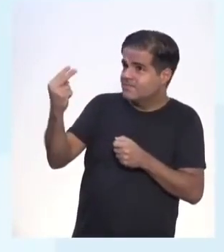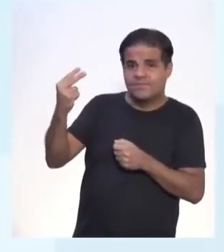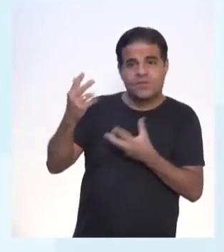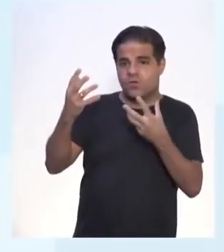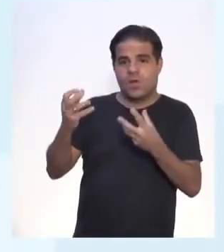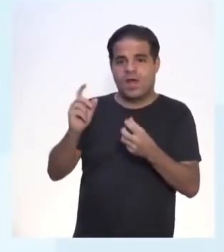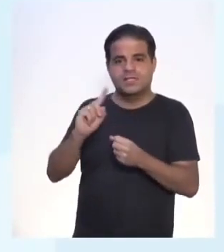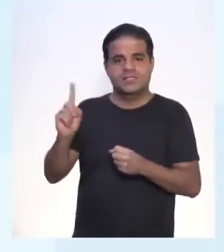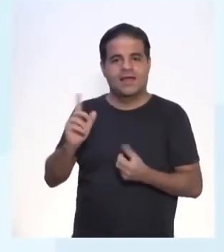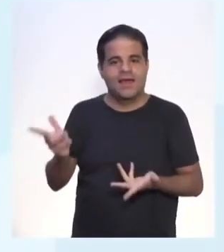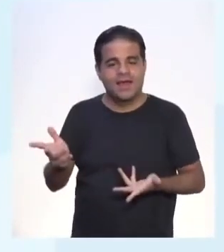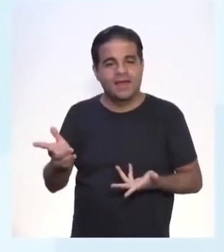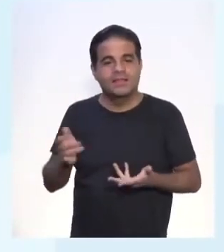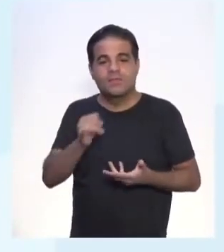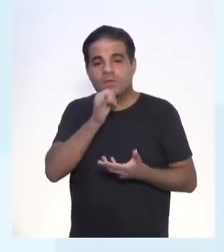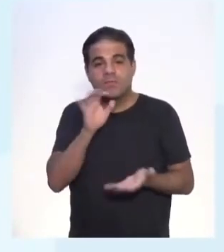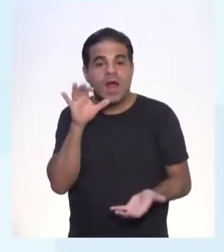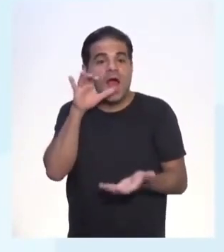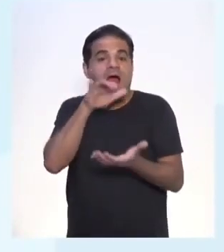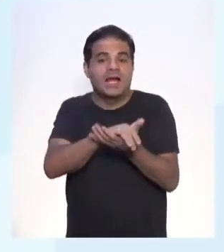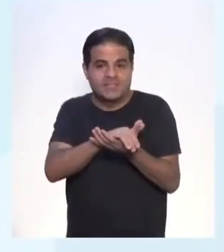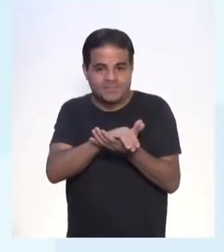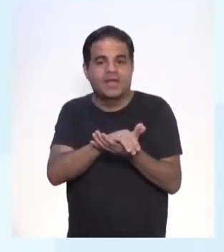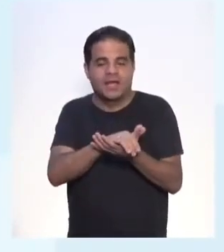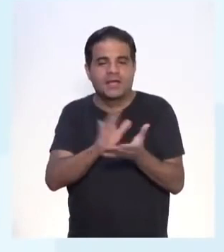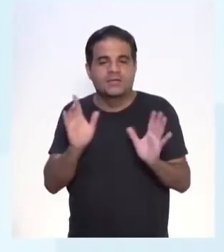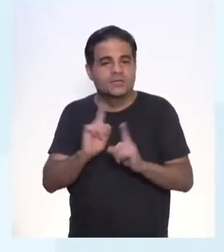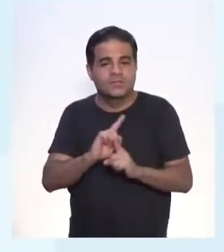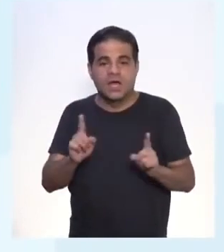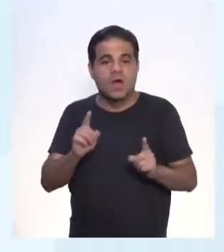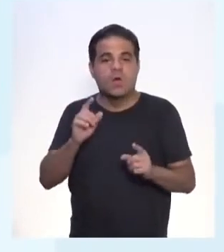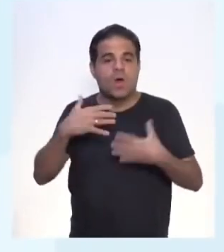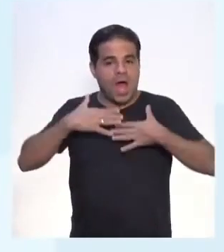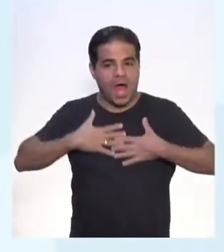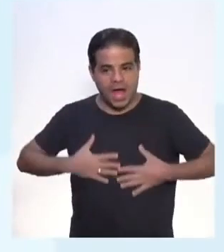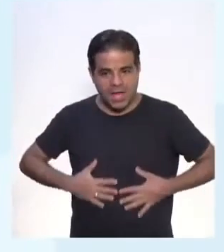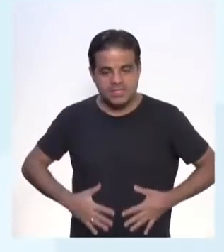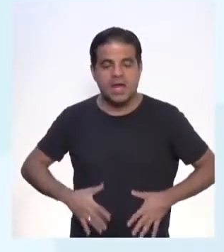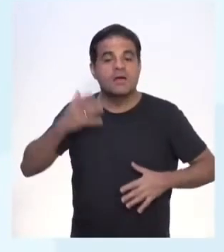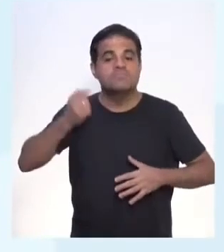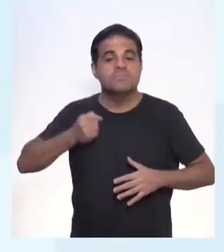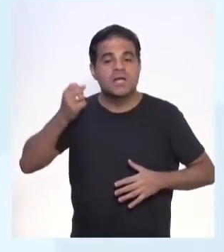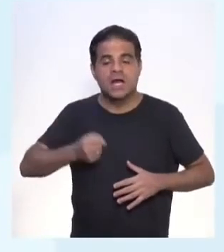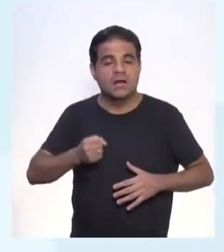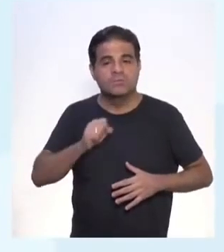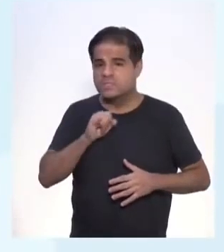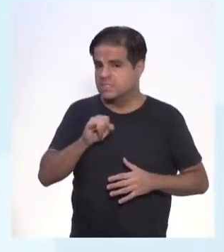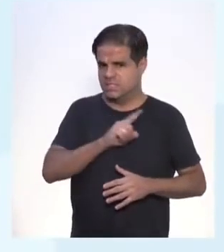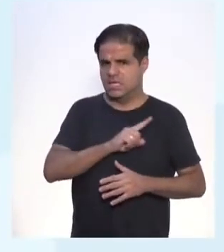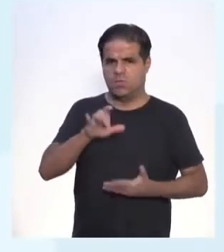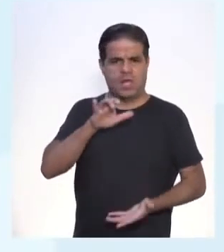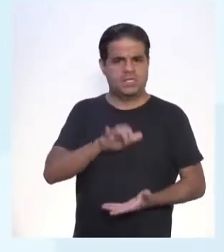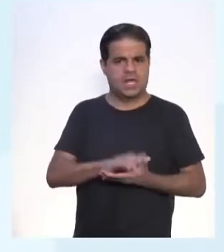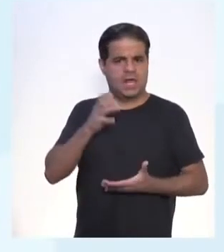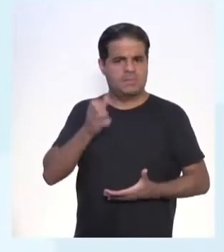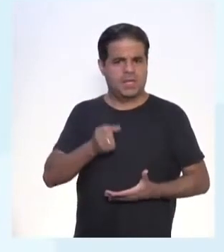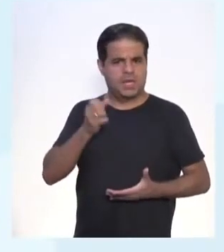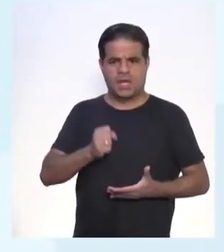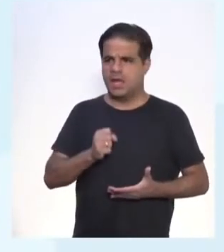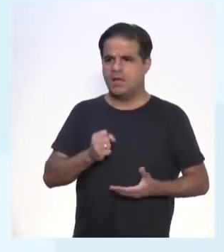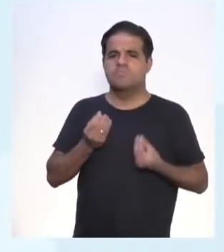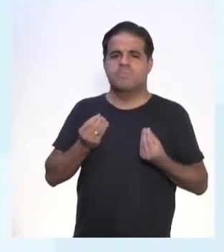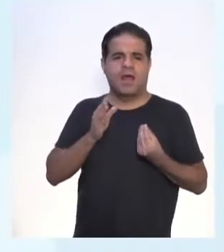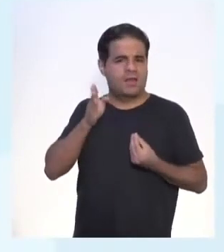Se a gente for pensar a questão do casamento, né, não tem que casar de branco, entendeu? Porque se não casar de branco, não tem nem por que